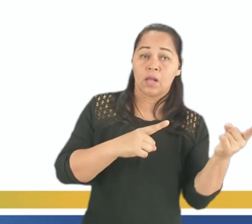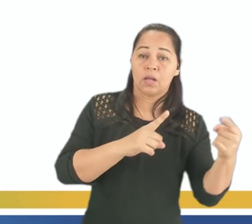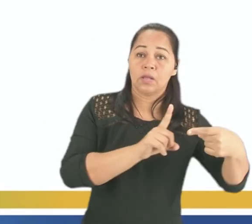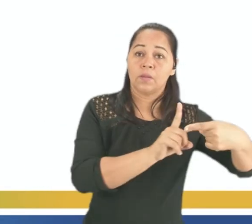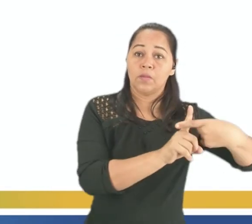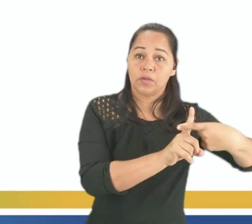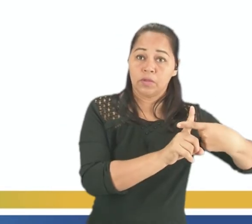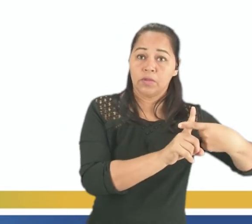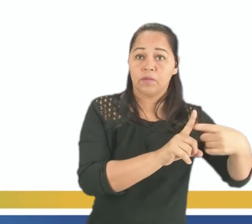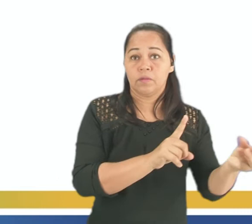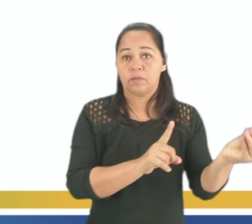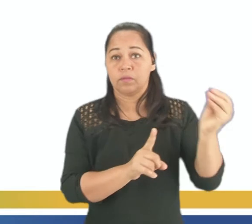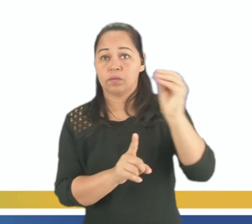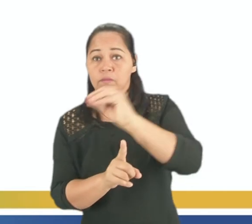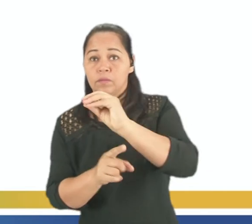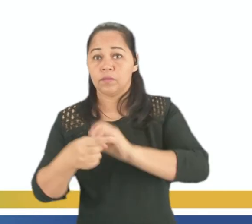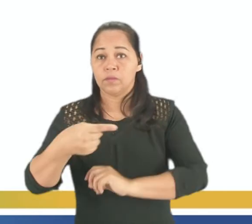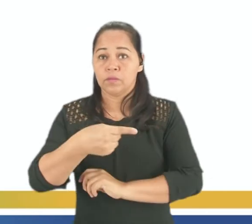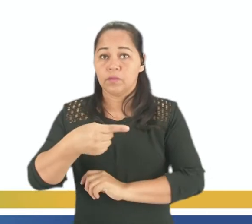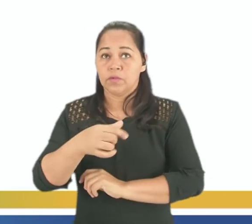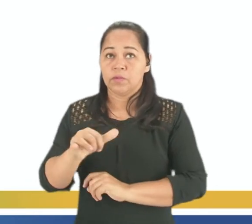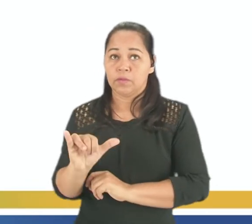vai passar lá com um sinalzinho de negativo.